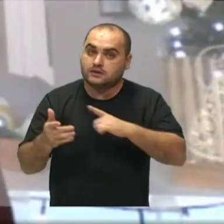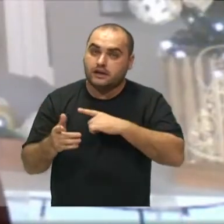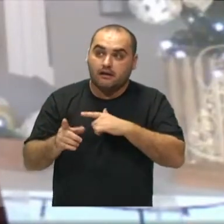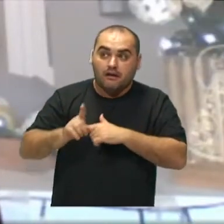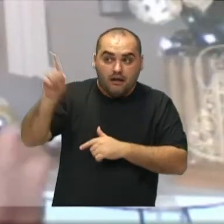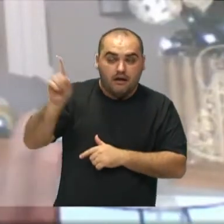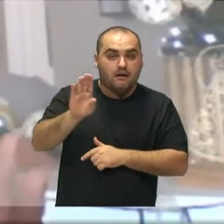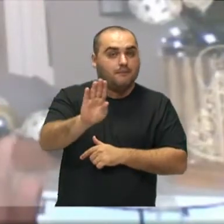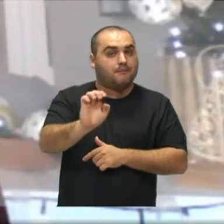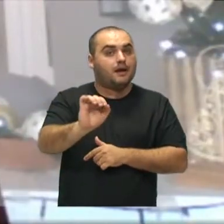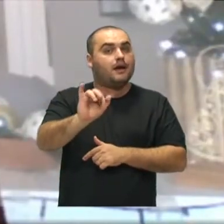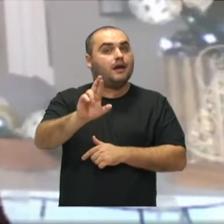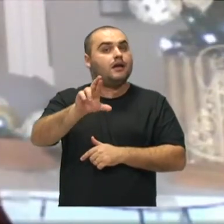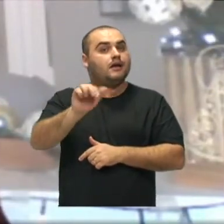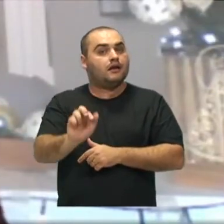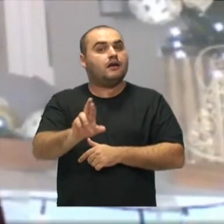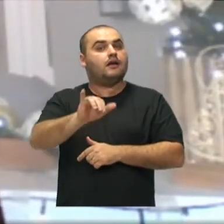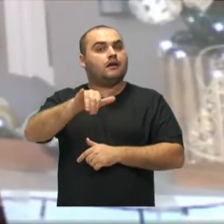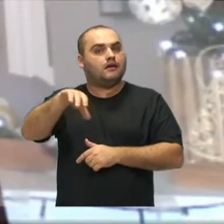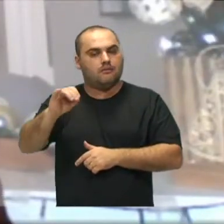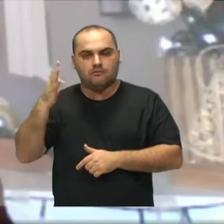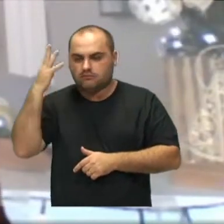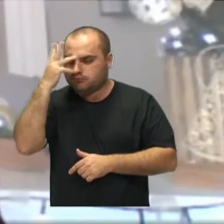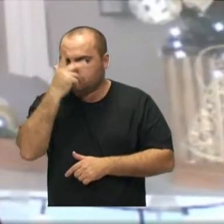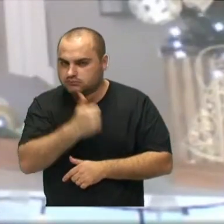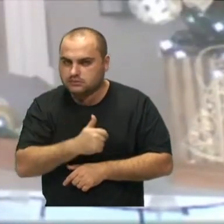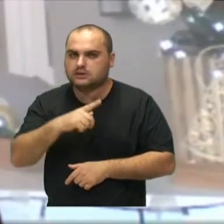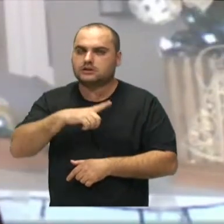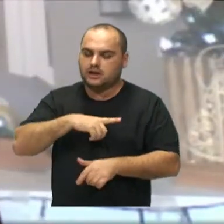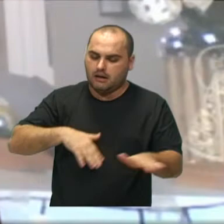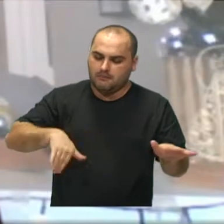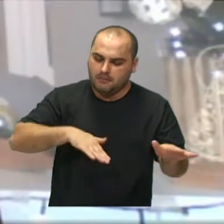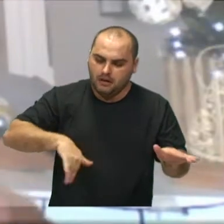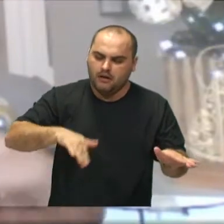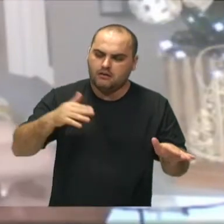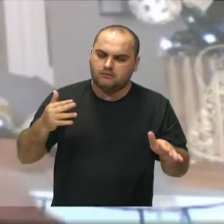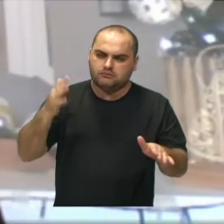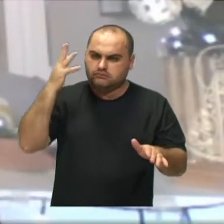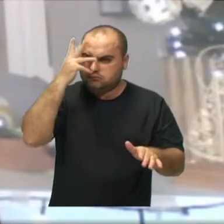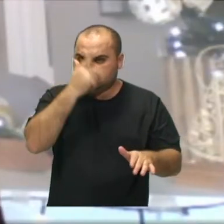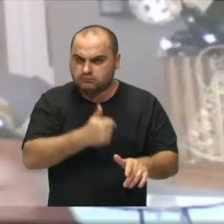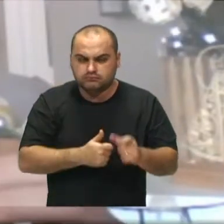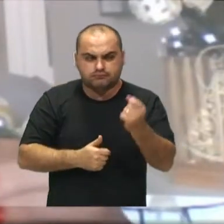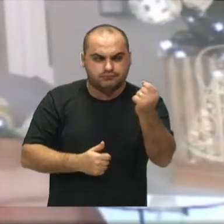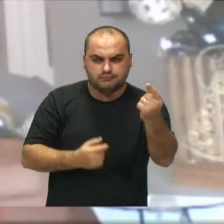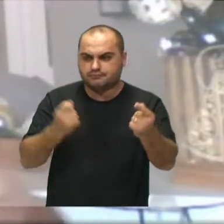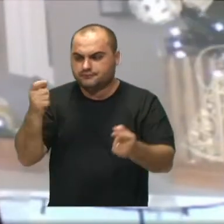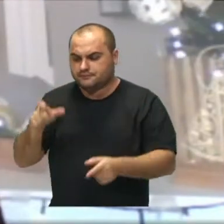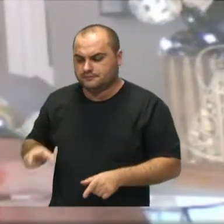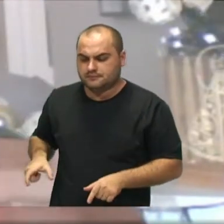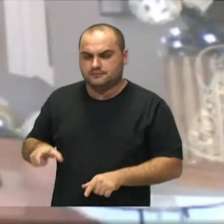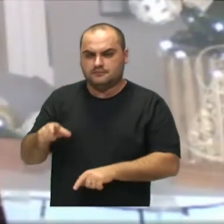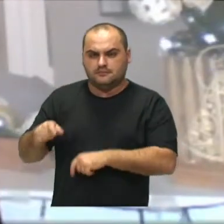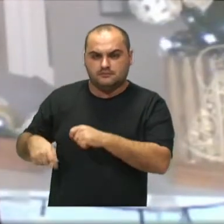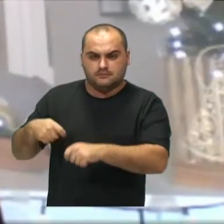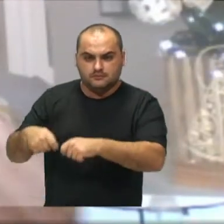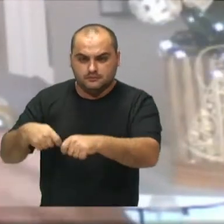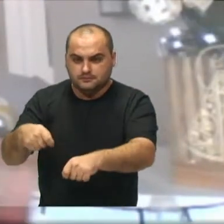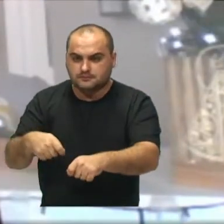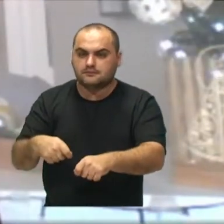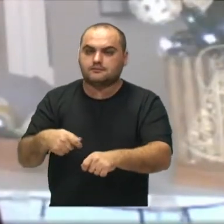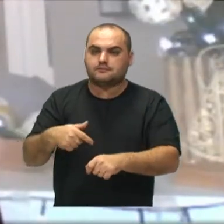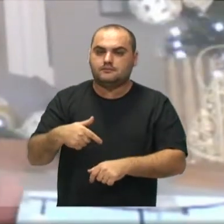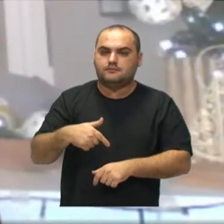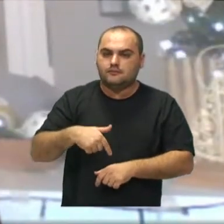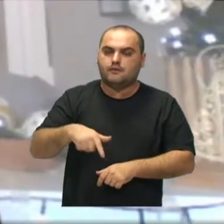Rio, ficou muito bonita, tem a ciclovia, tem a da praia também, algumas ciclofaixas, ciclovias, as